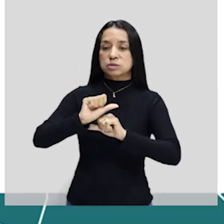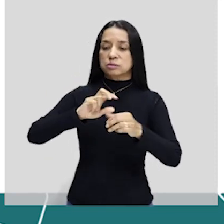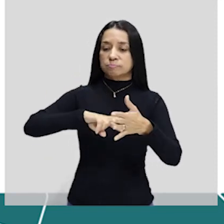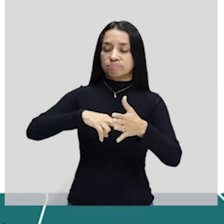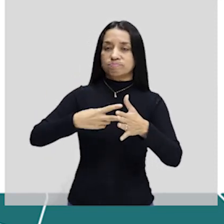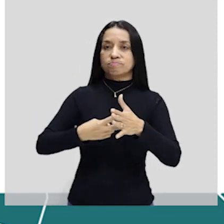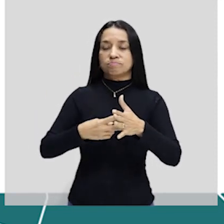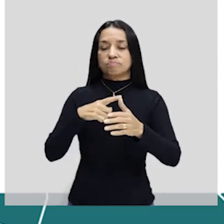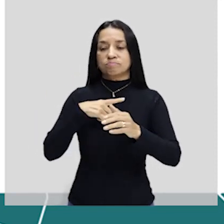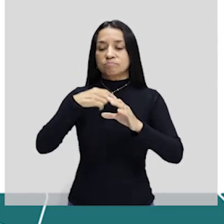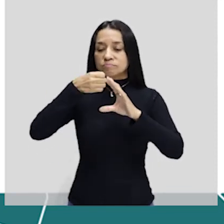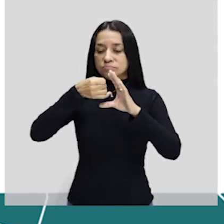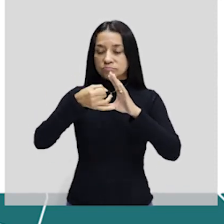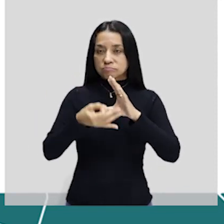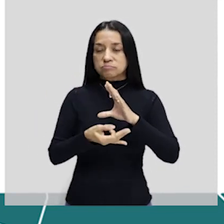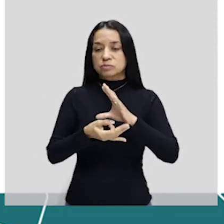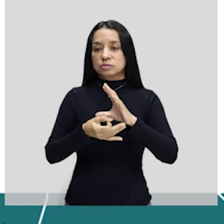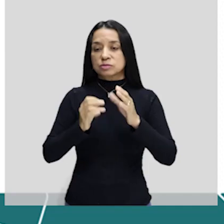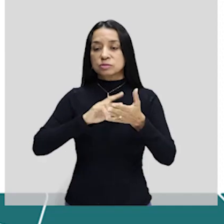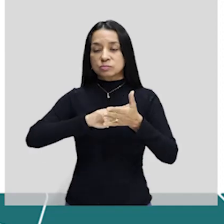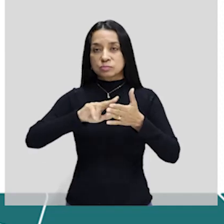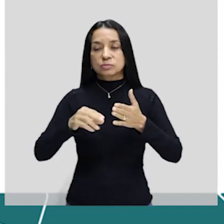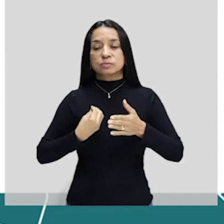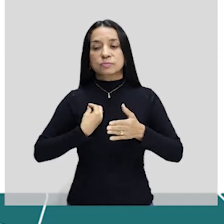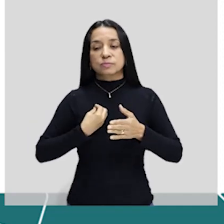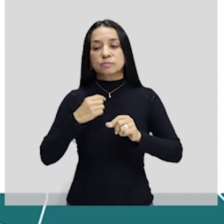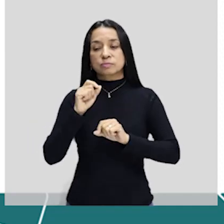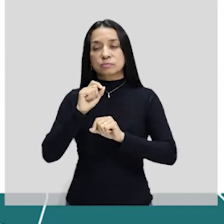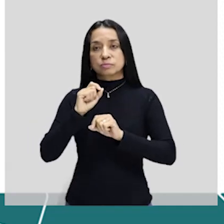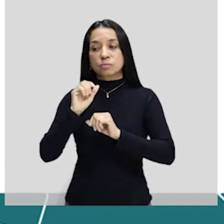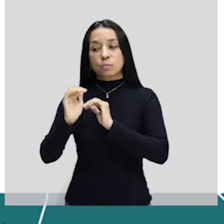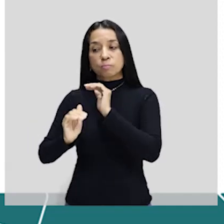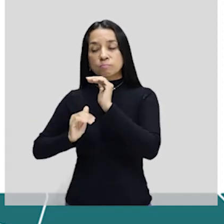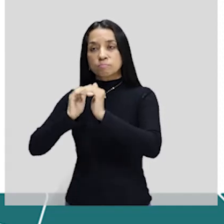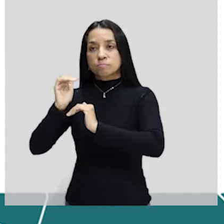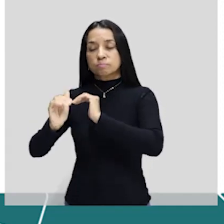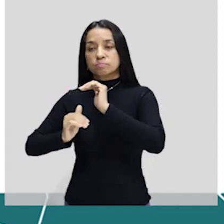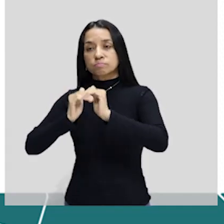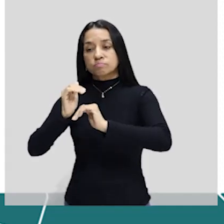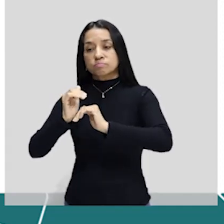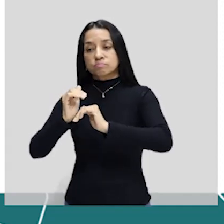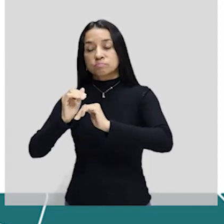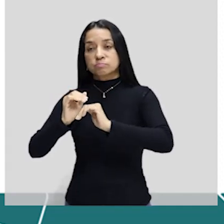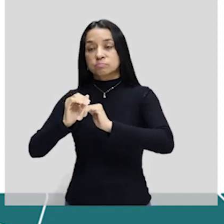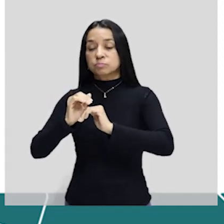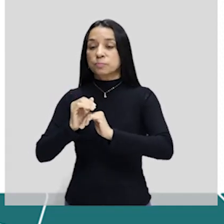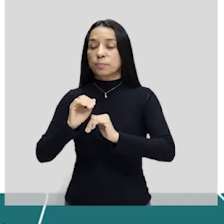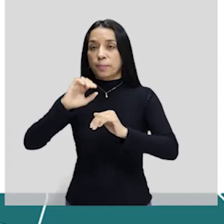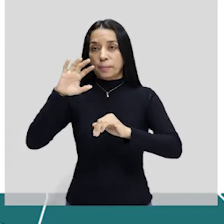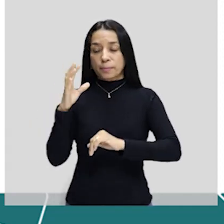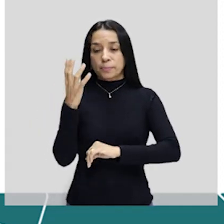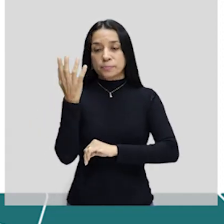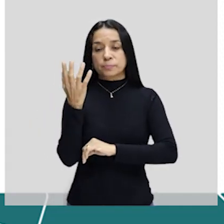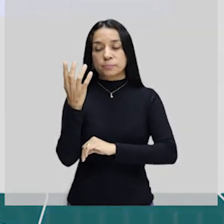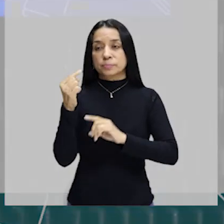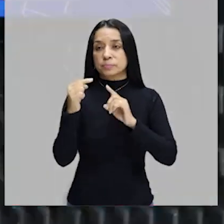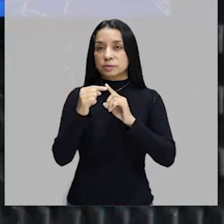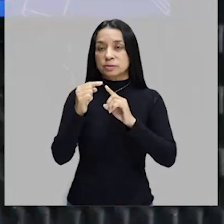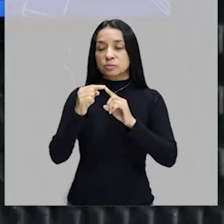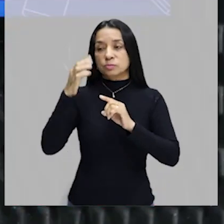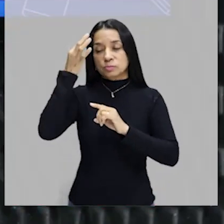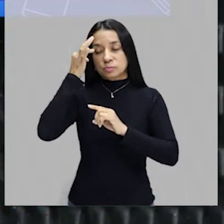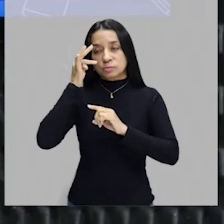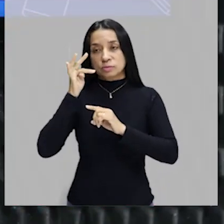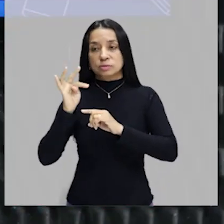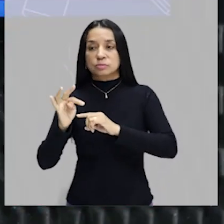seres vivos, o processo evolutivo acontece, né? Segundo a teoria da evolução. Uma das principais